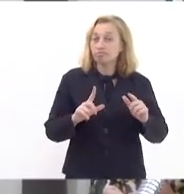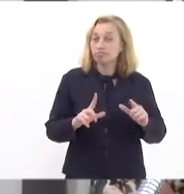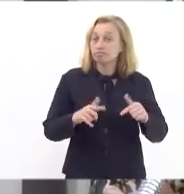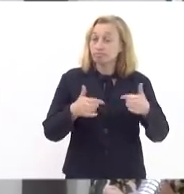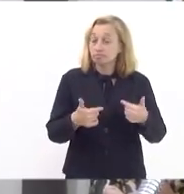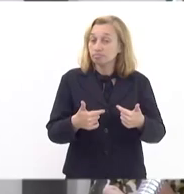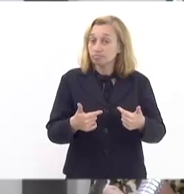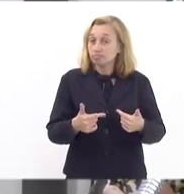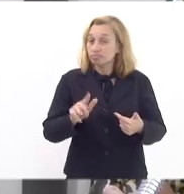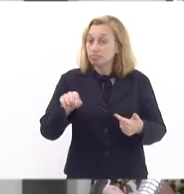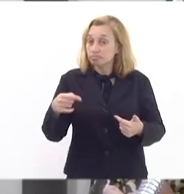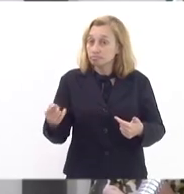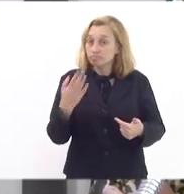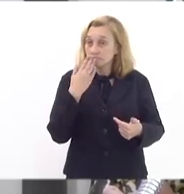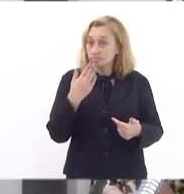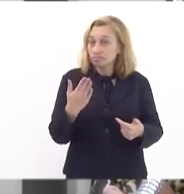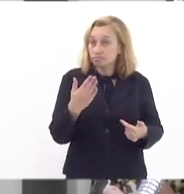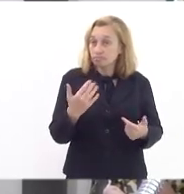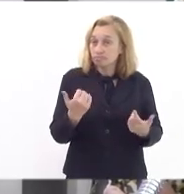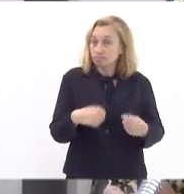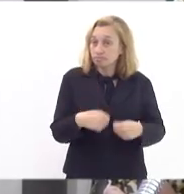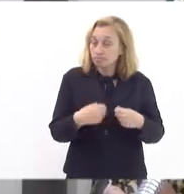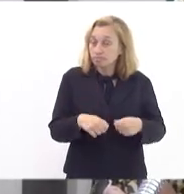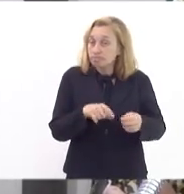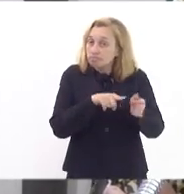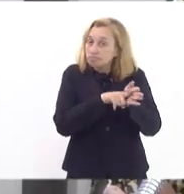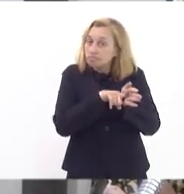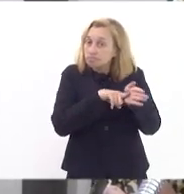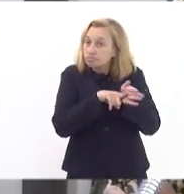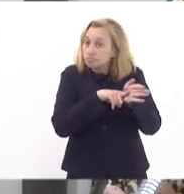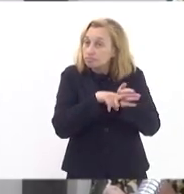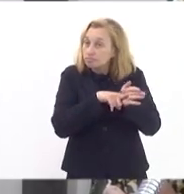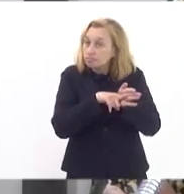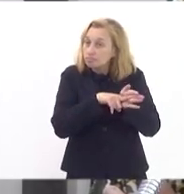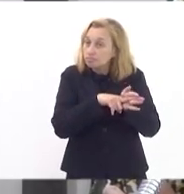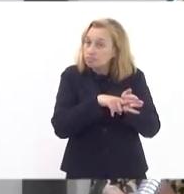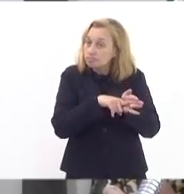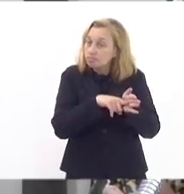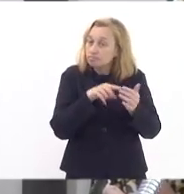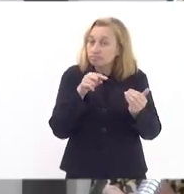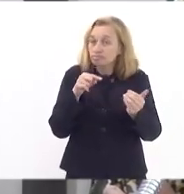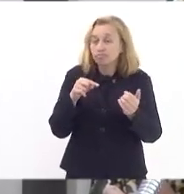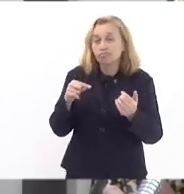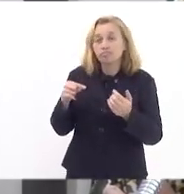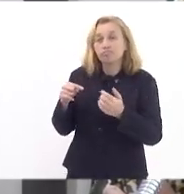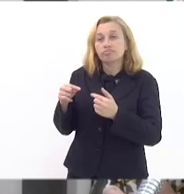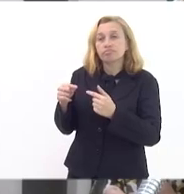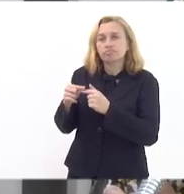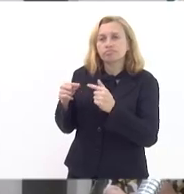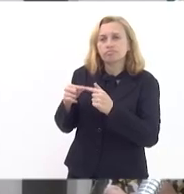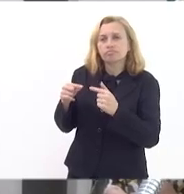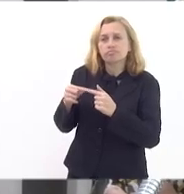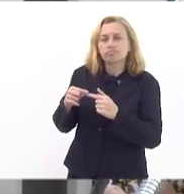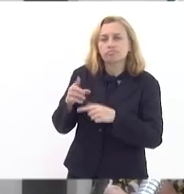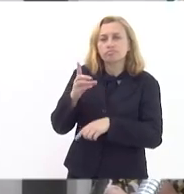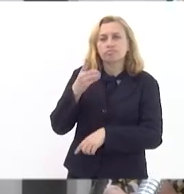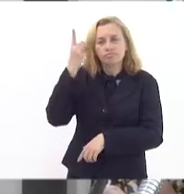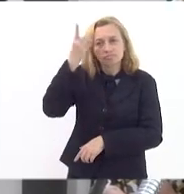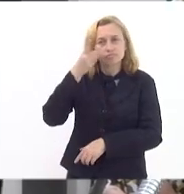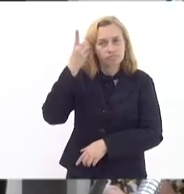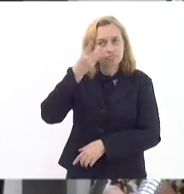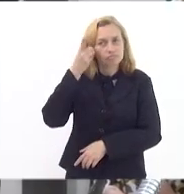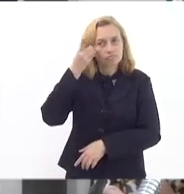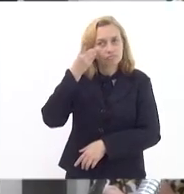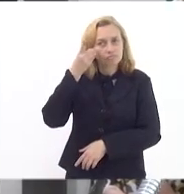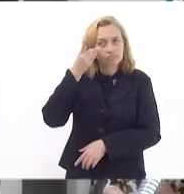outros que deverão ser vistos e acordo com aquilo que o deputado do